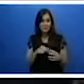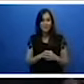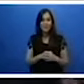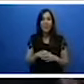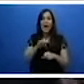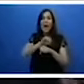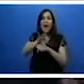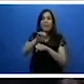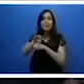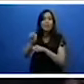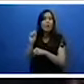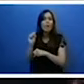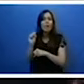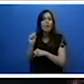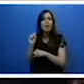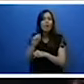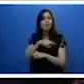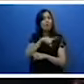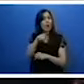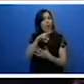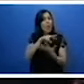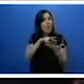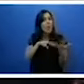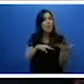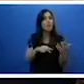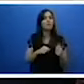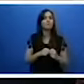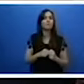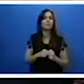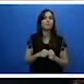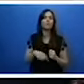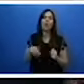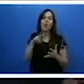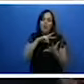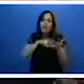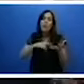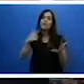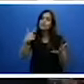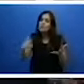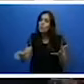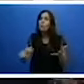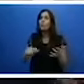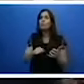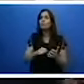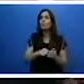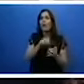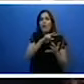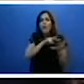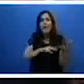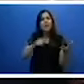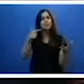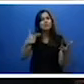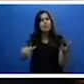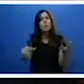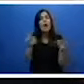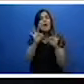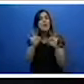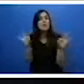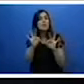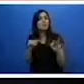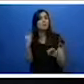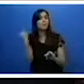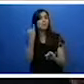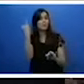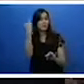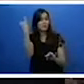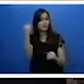é: leia às vezes mais de uma vez, se você não conseguiu entender, e vai grifando as informações